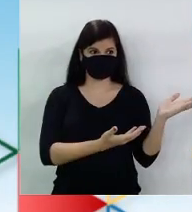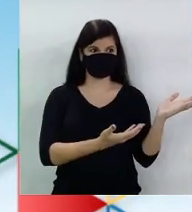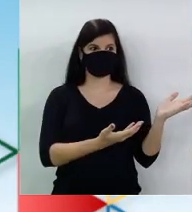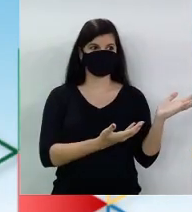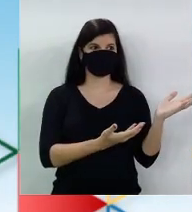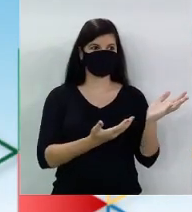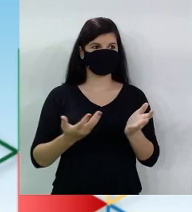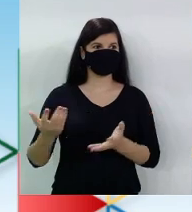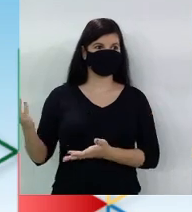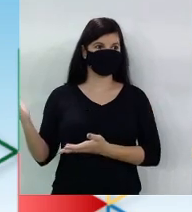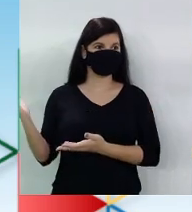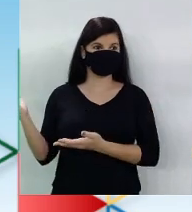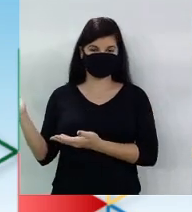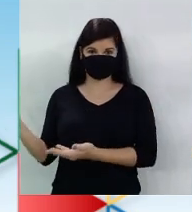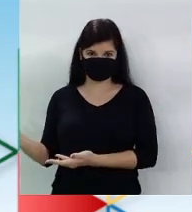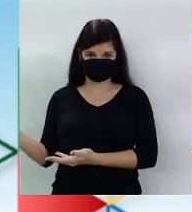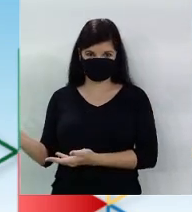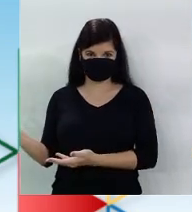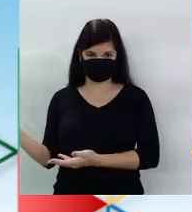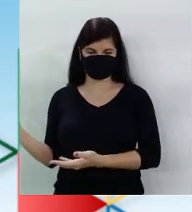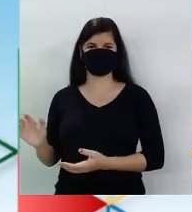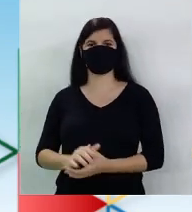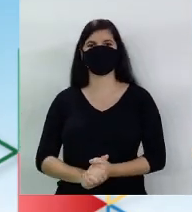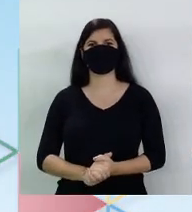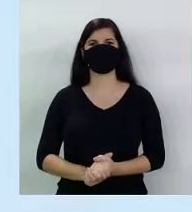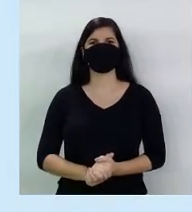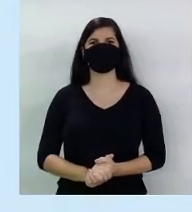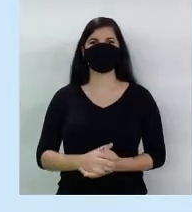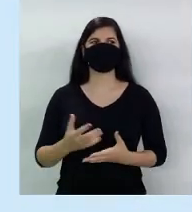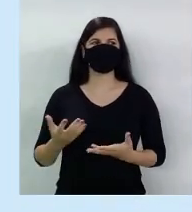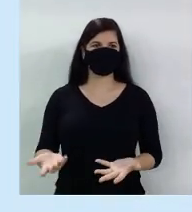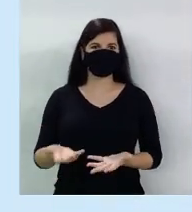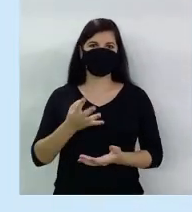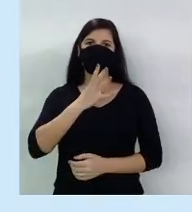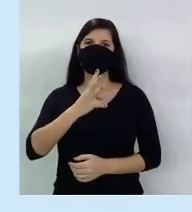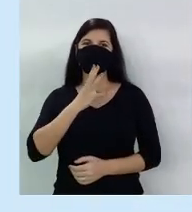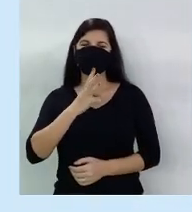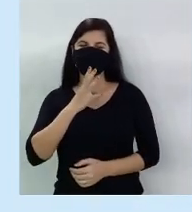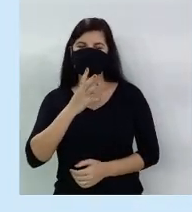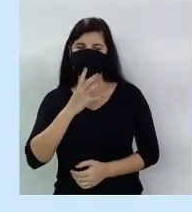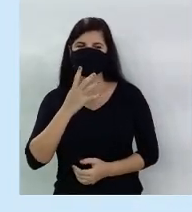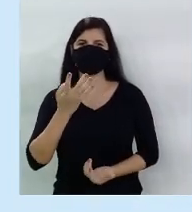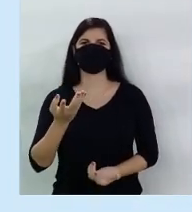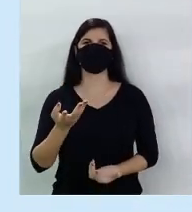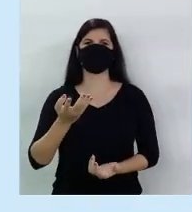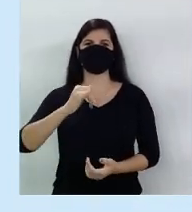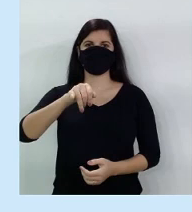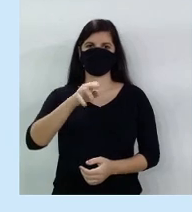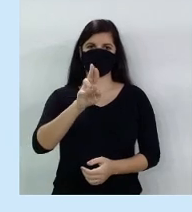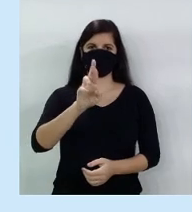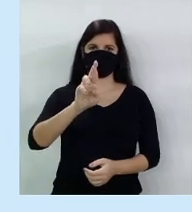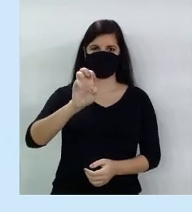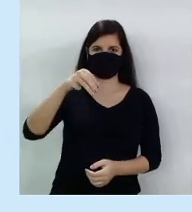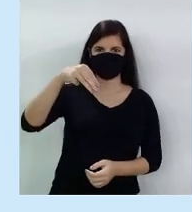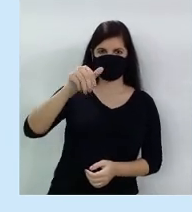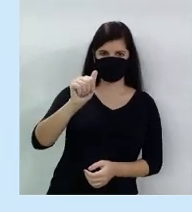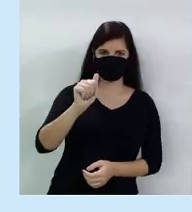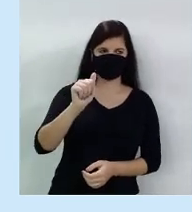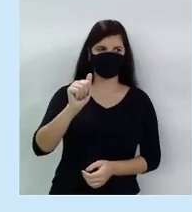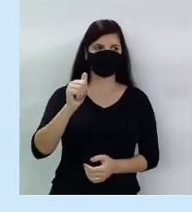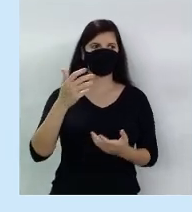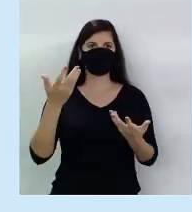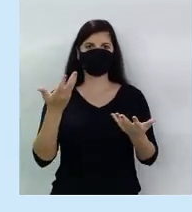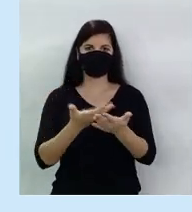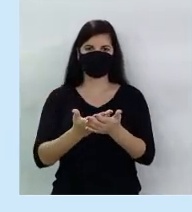a Jurema Sagrada. Vamos conhecer a Jurema Sagrada. E desde já dedico